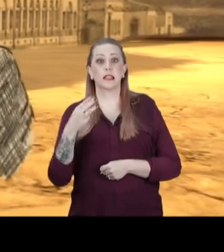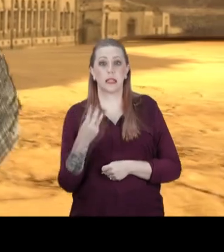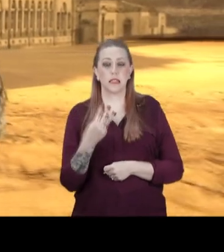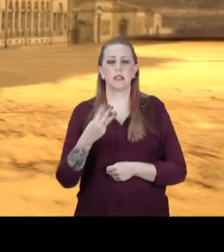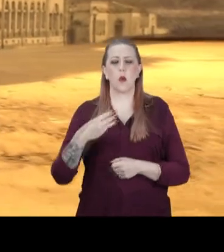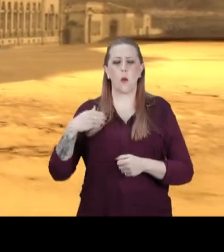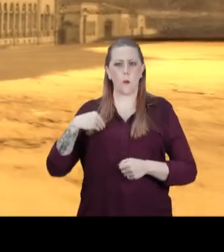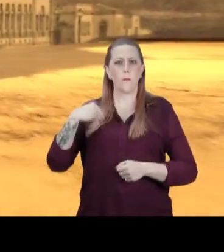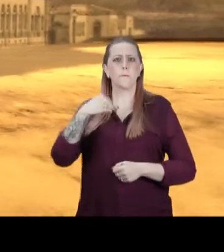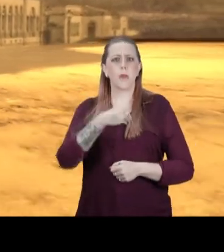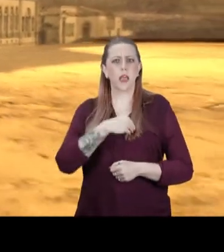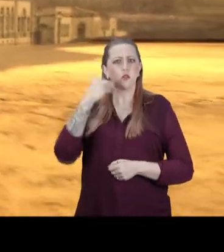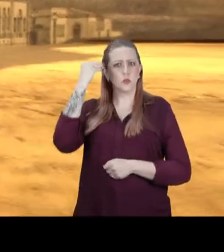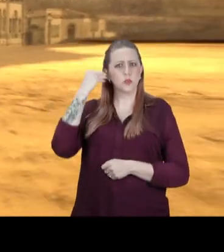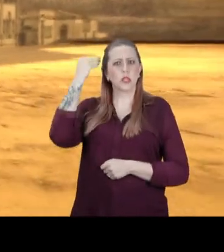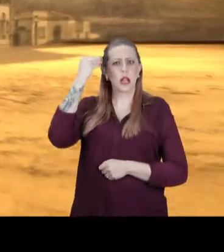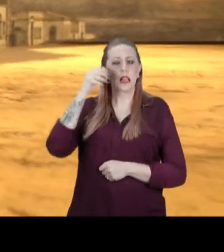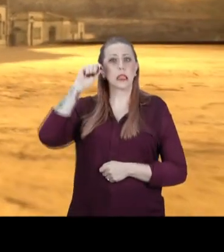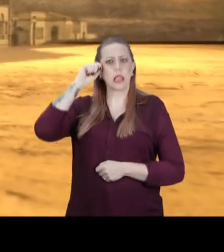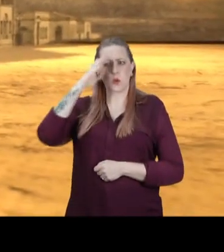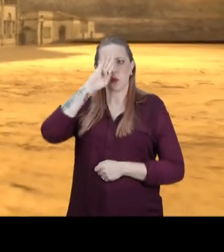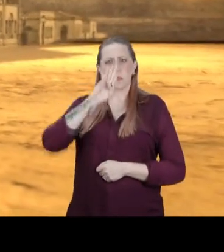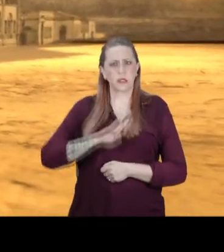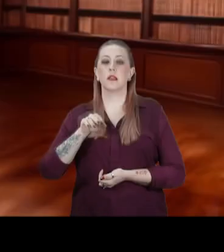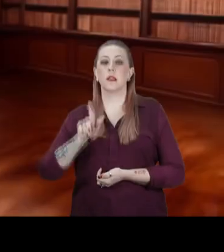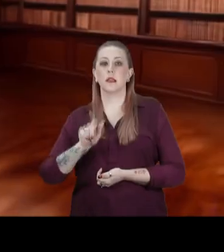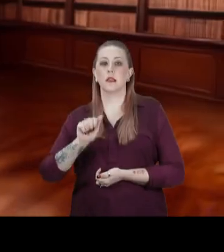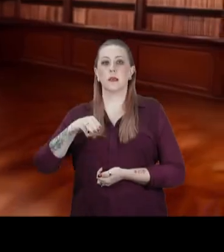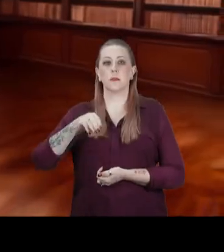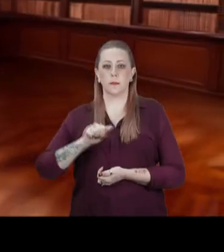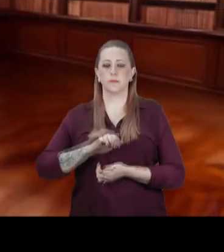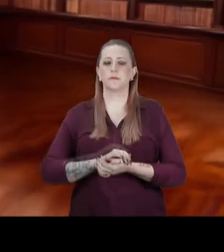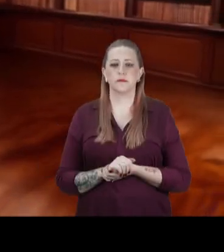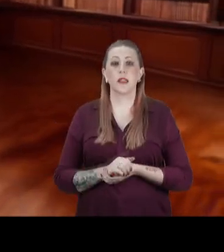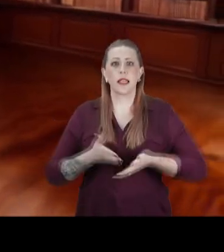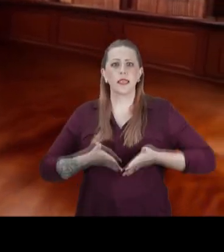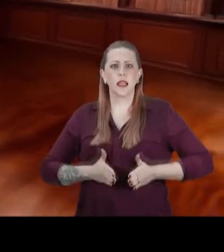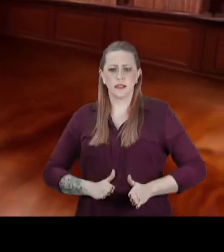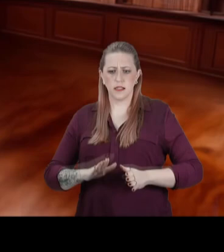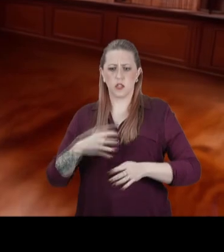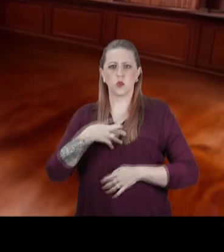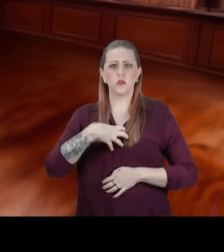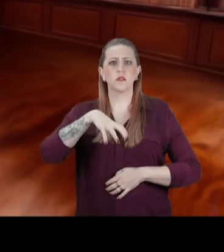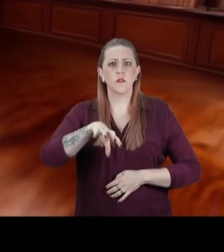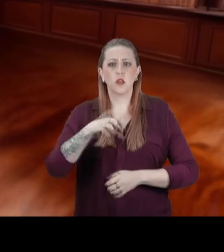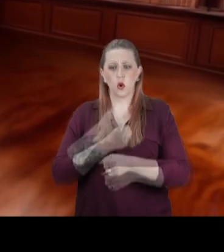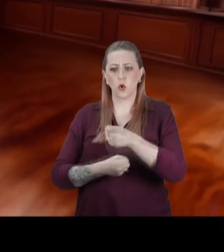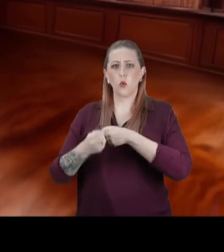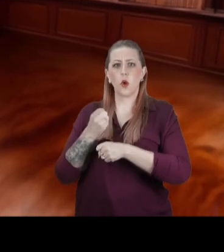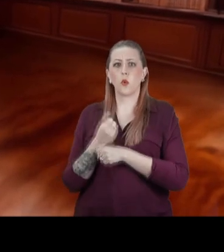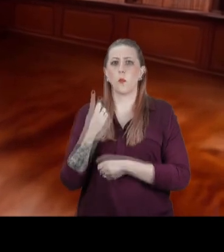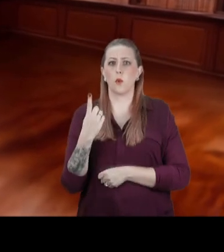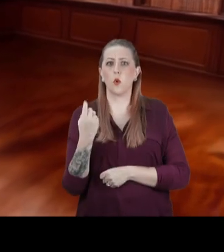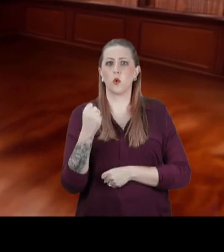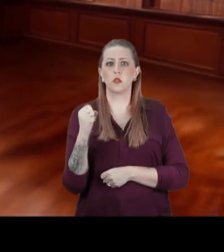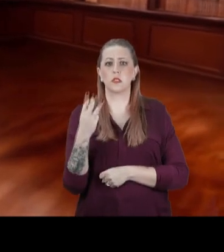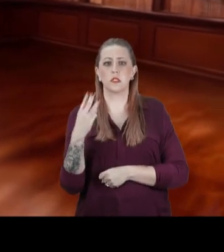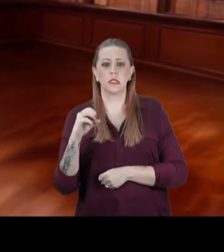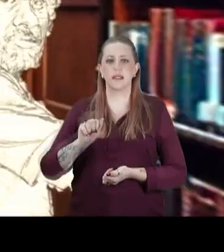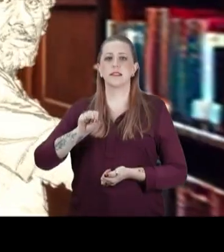médico psiquiatra Juliano Moreira negro brasileiro o advogado luí Gama em